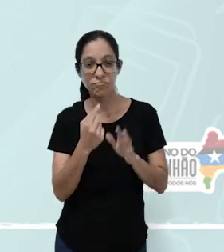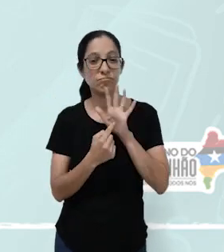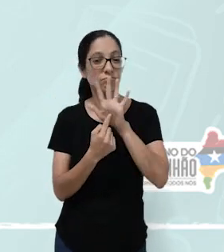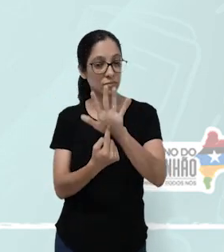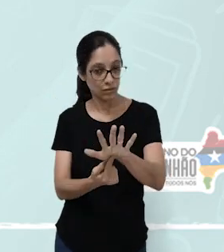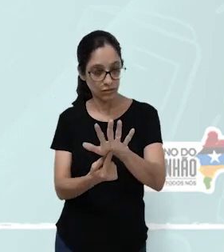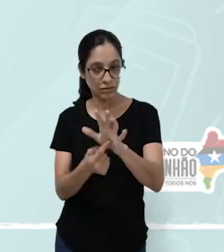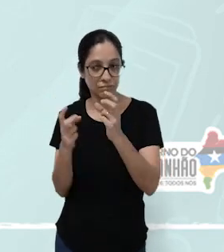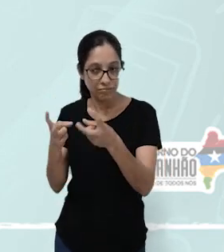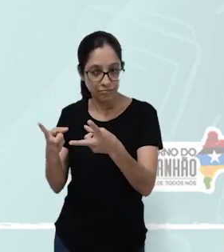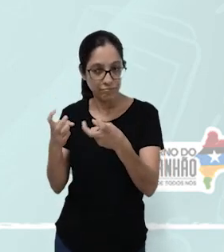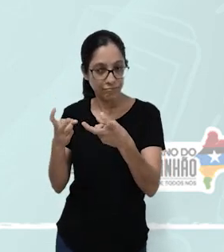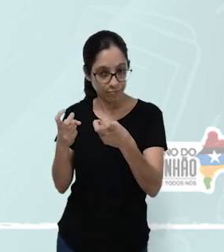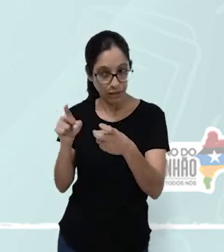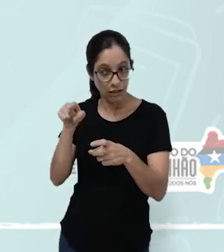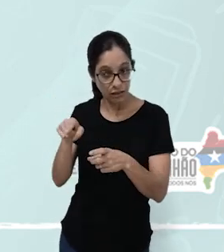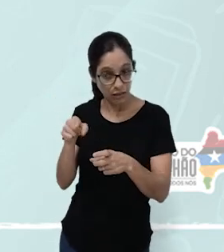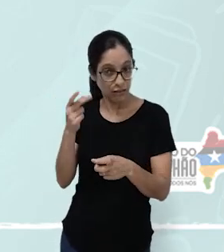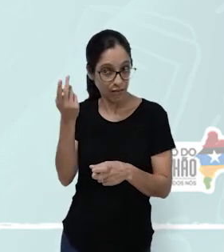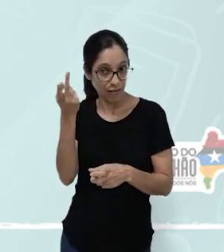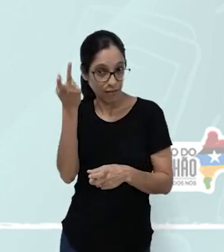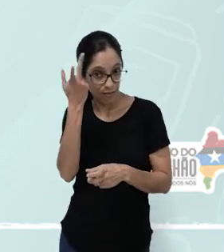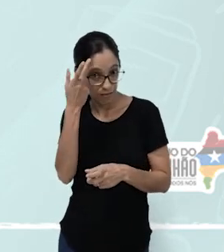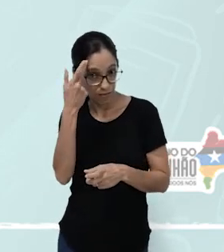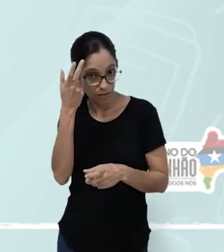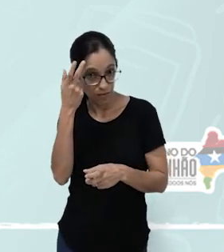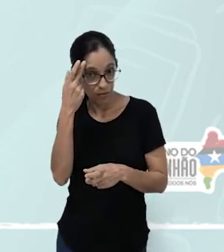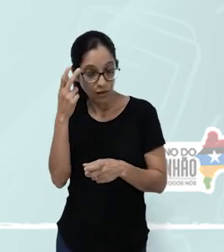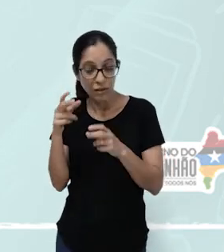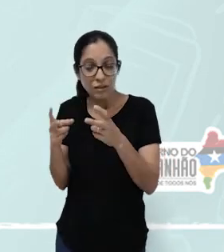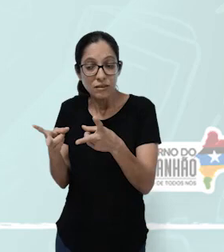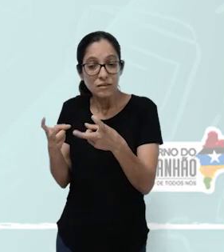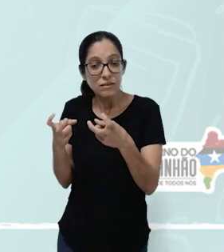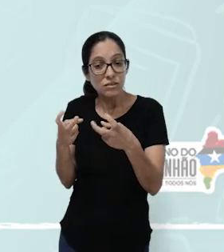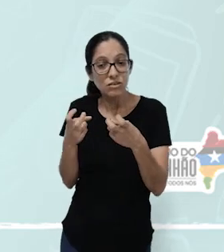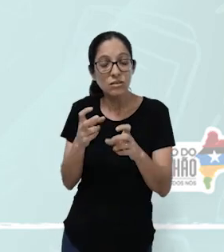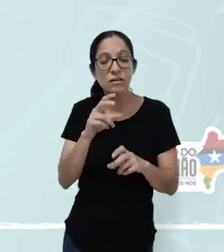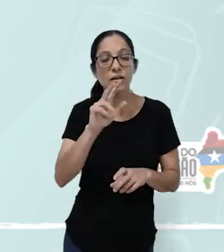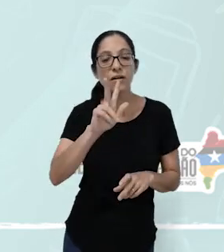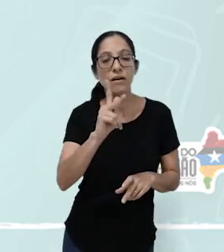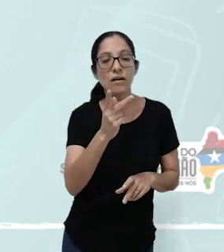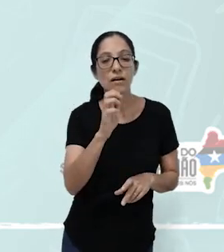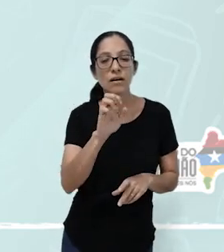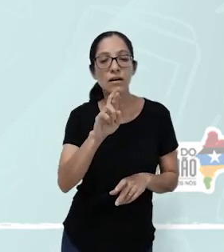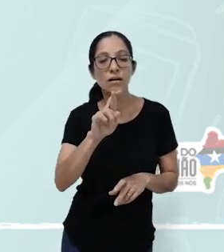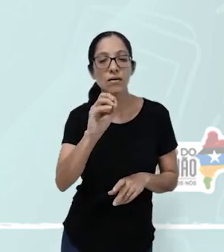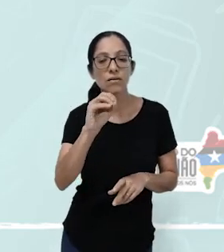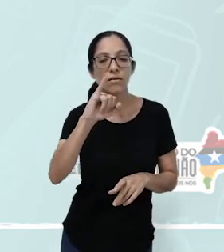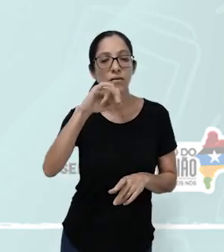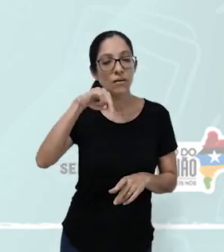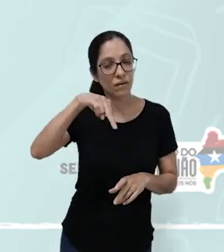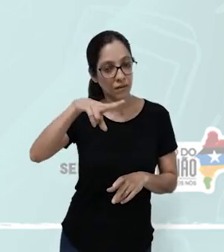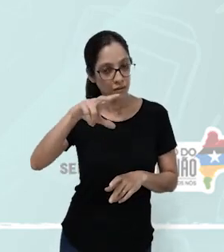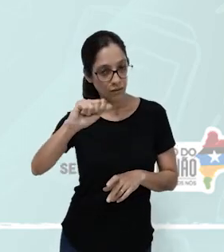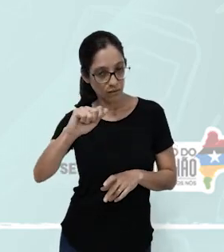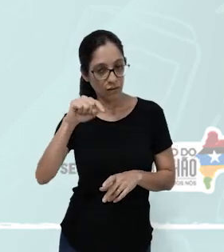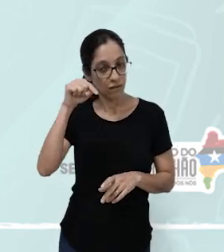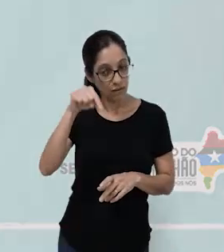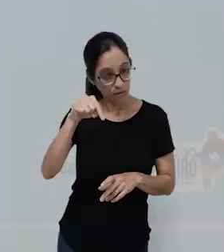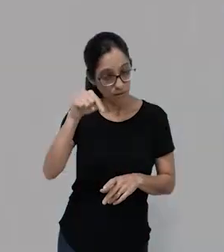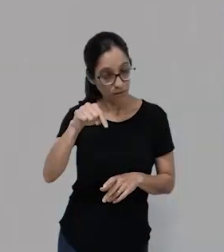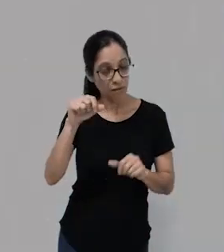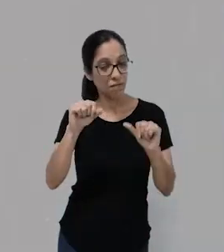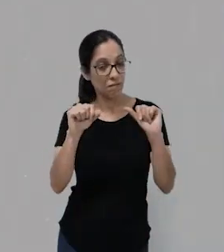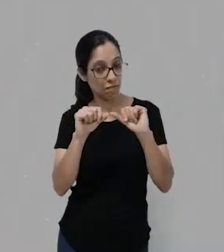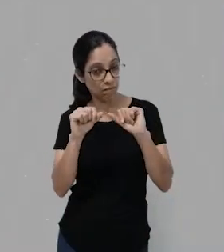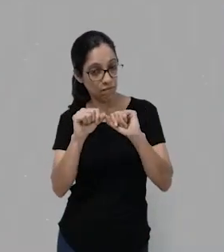desse elemento aqui, que é natural, que é a papoula, que se faz o quê? A heroína, que é uma droga o quê? Semissintética. Então